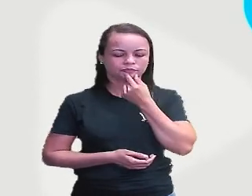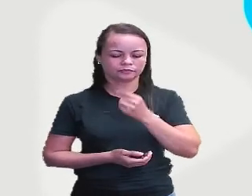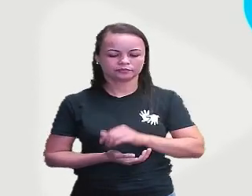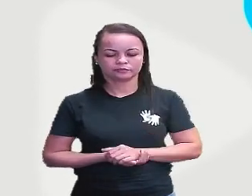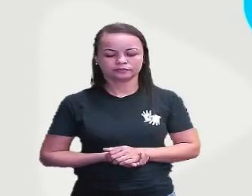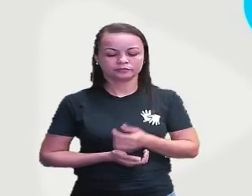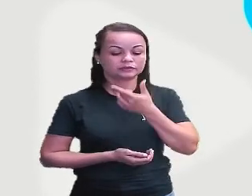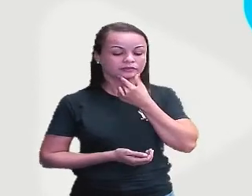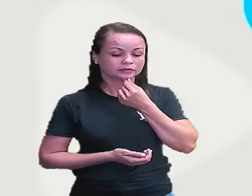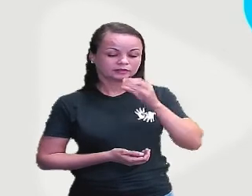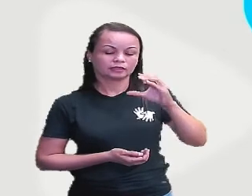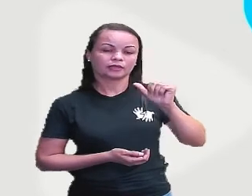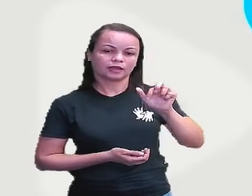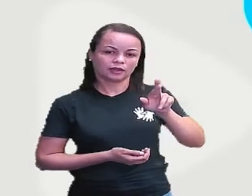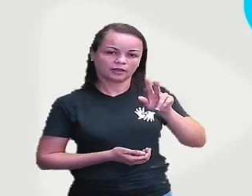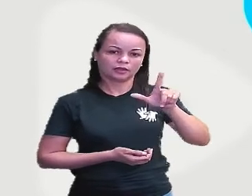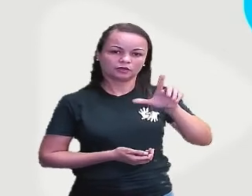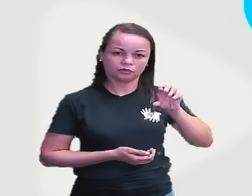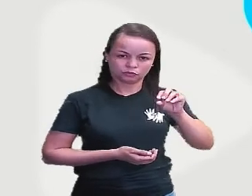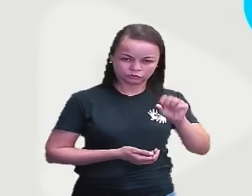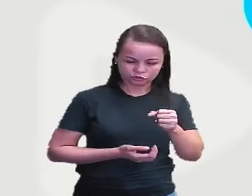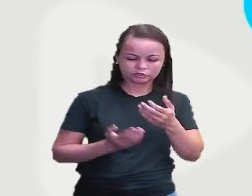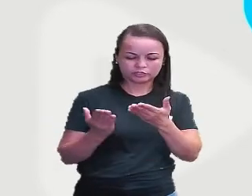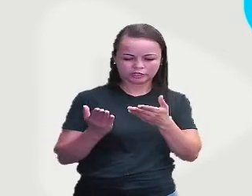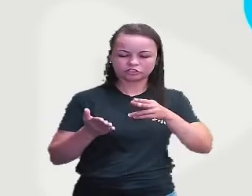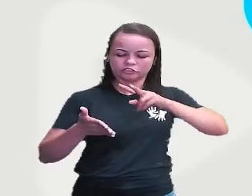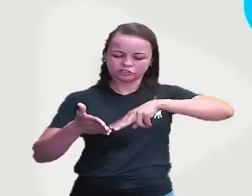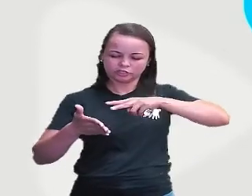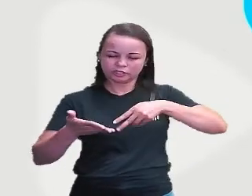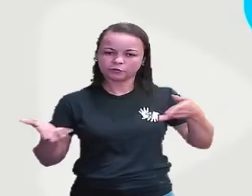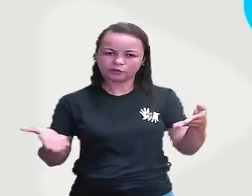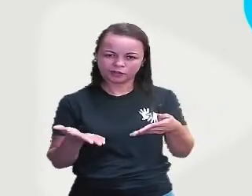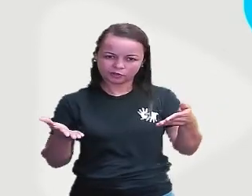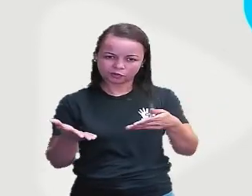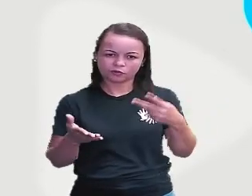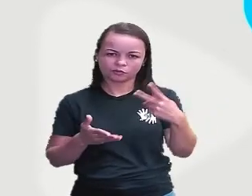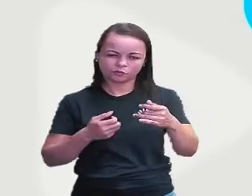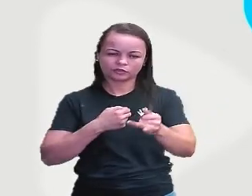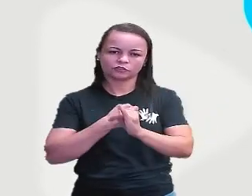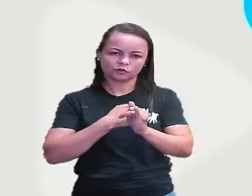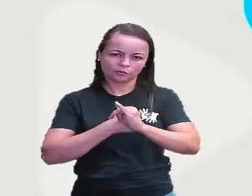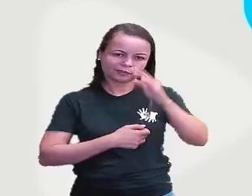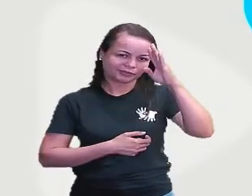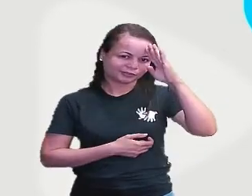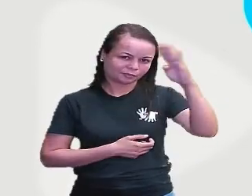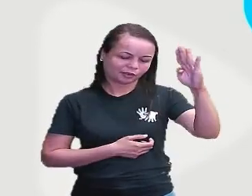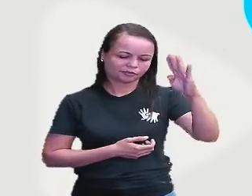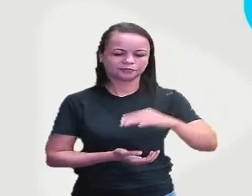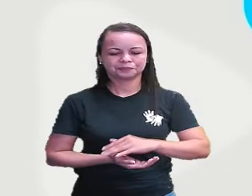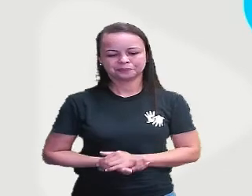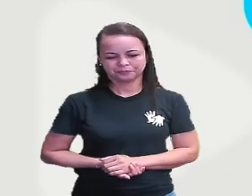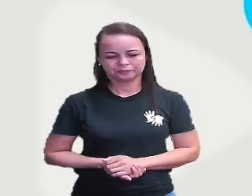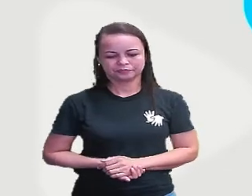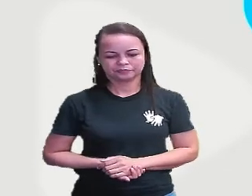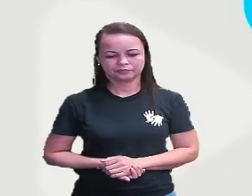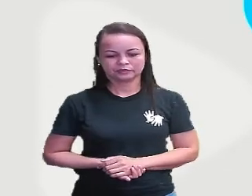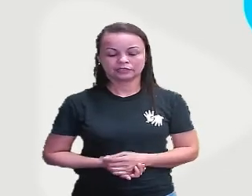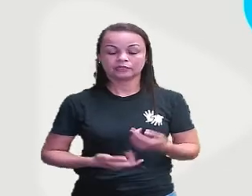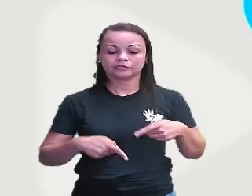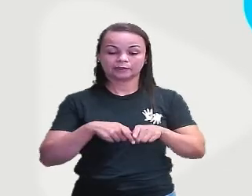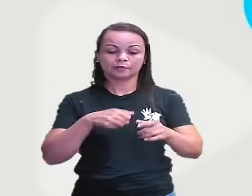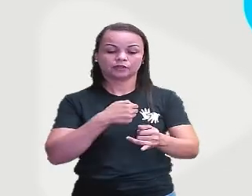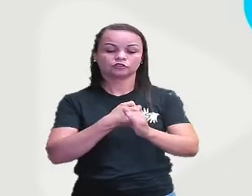Carlos Drummond de Andrade, que a gente acabou de ler uma das suas crônicas, tá bom? Então esses são os principais. E os